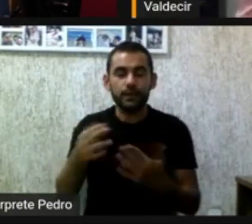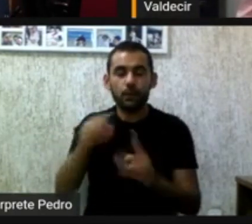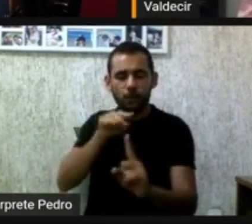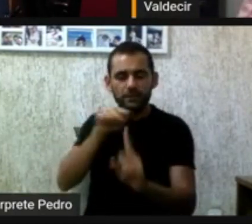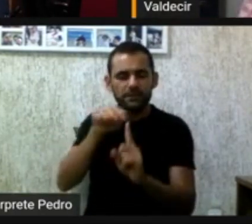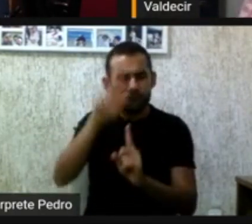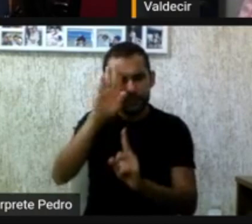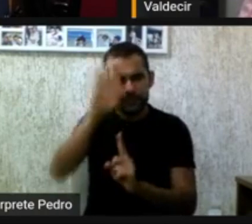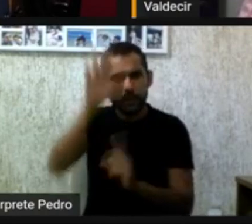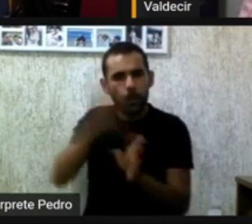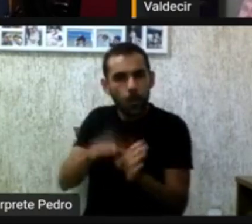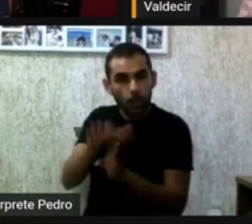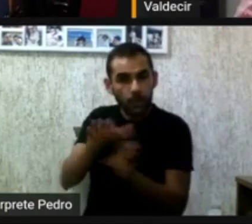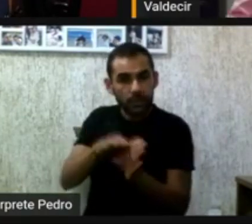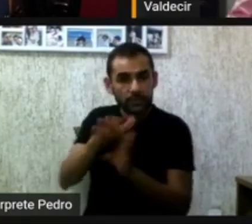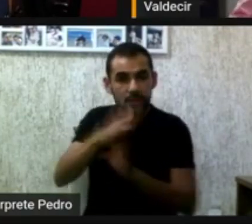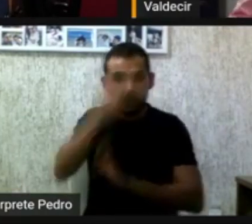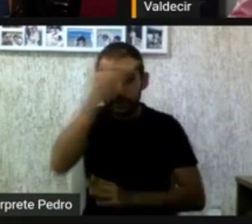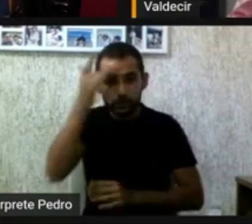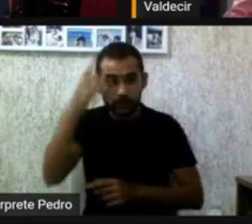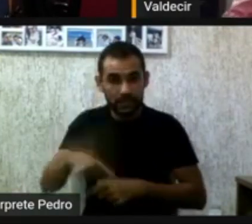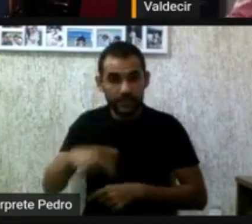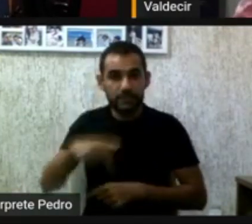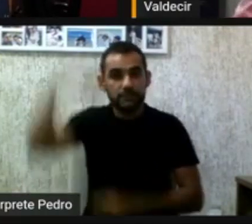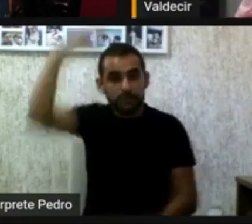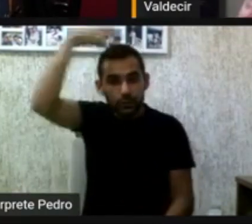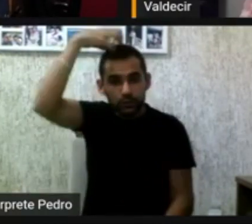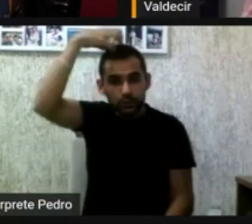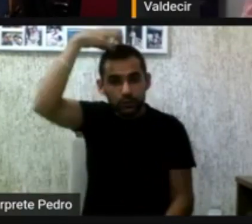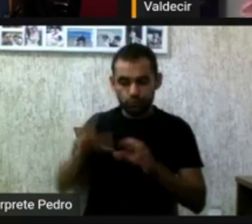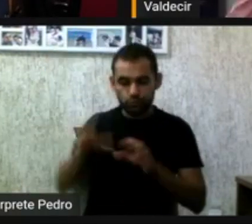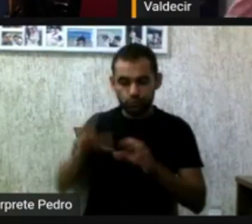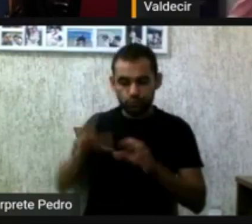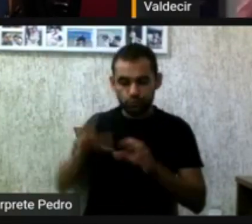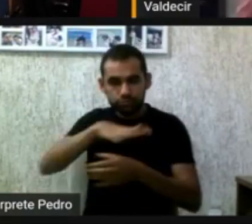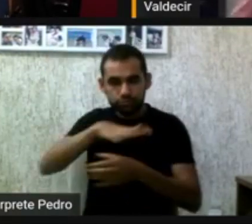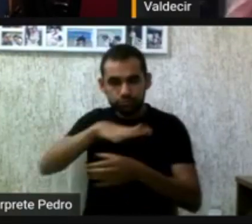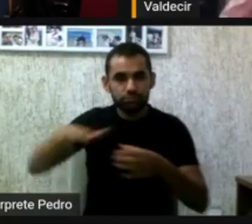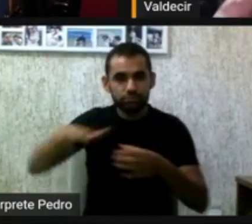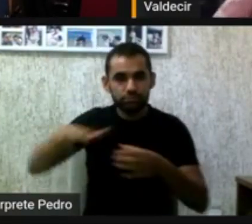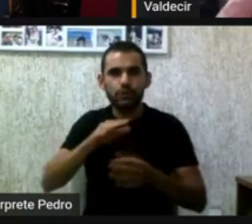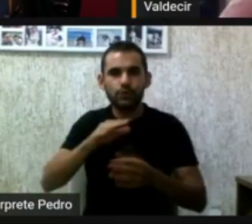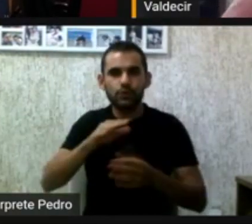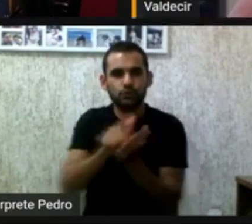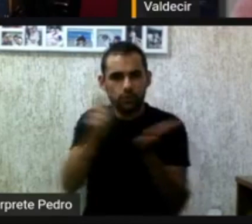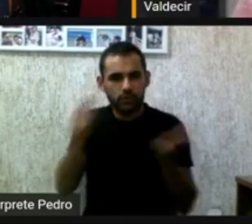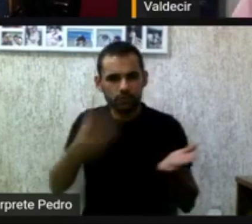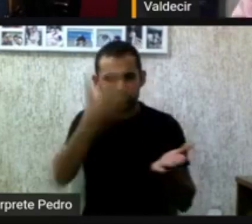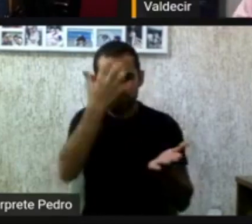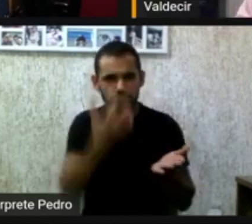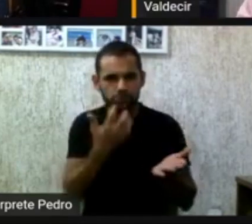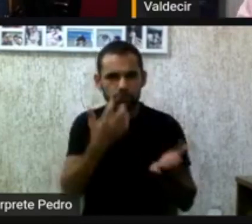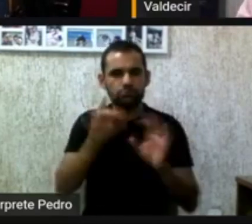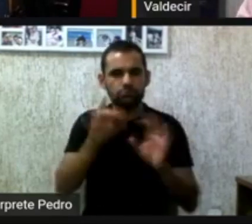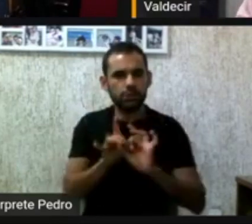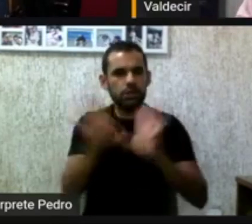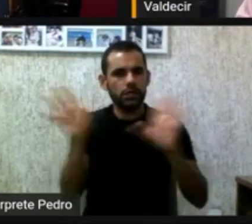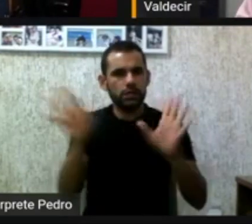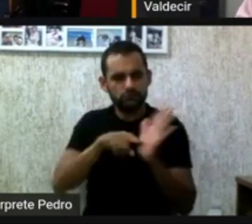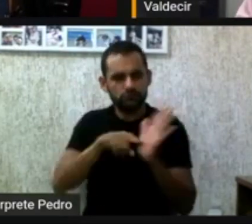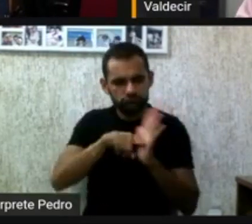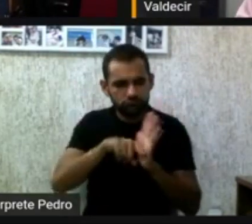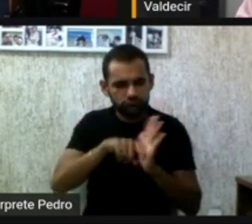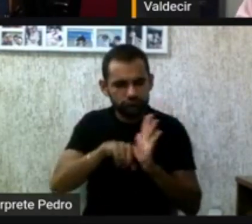os cidadãos de São João del Rei e região do Campo das Vertentes com um jornalismo sério, independente, investigativo e que